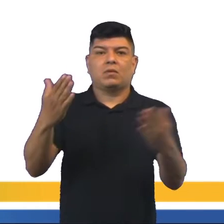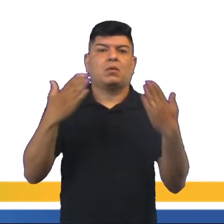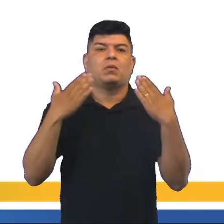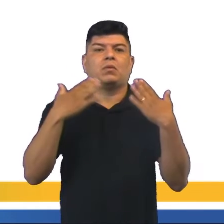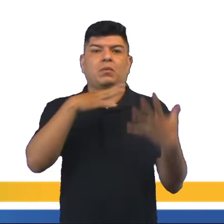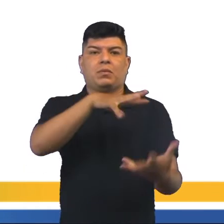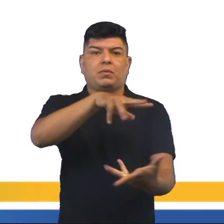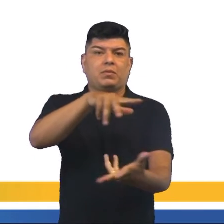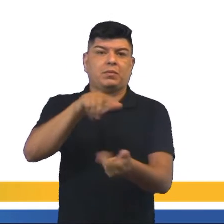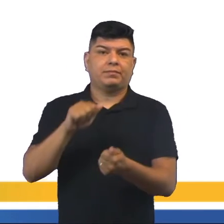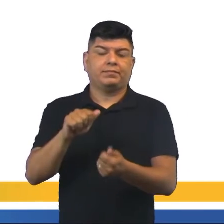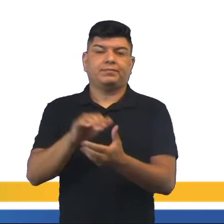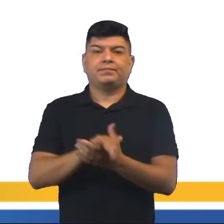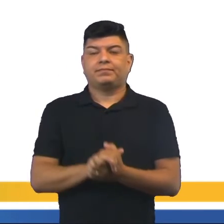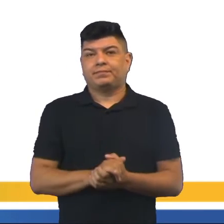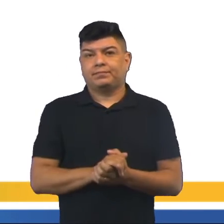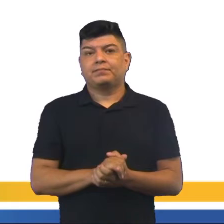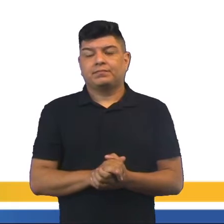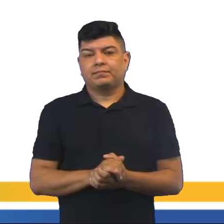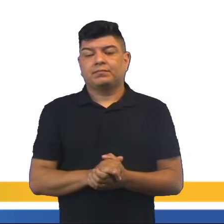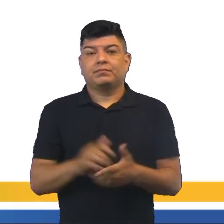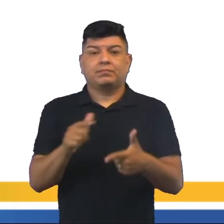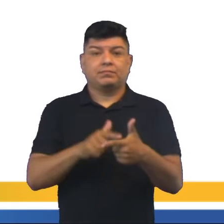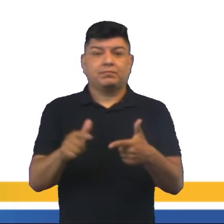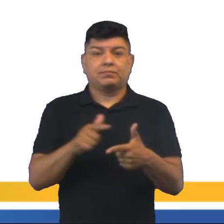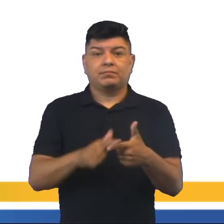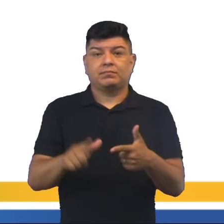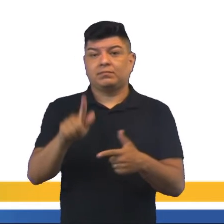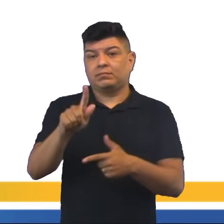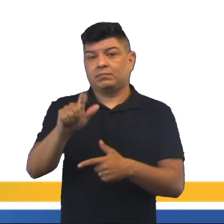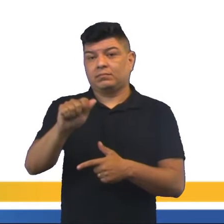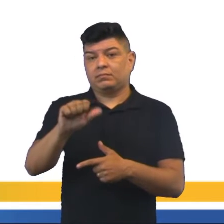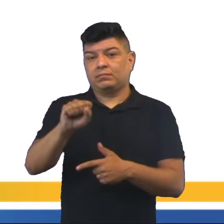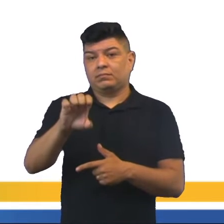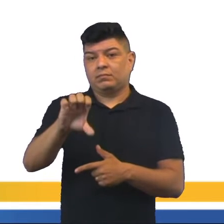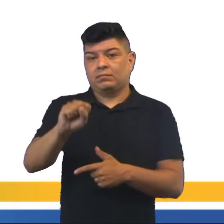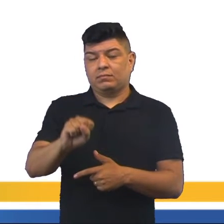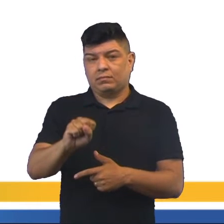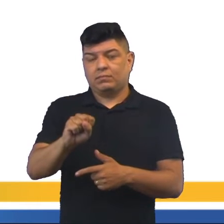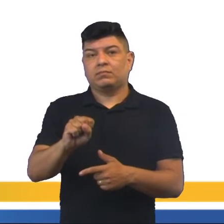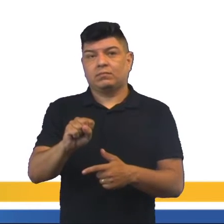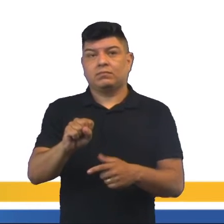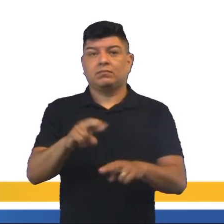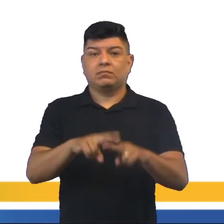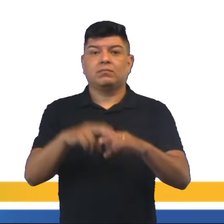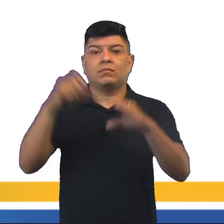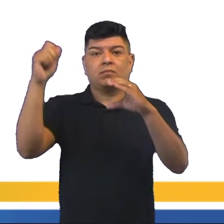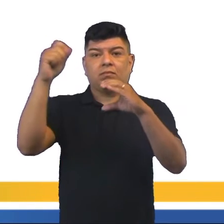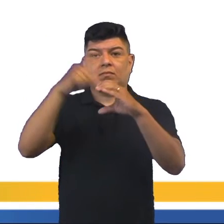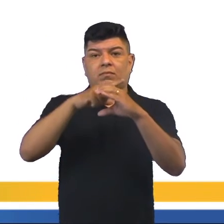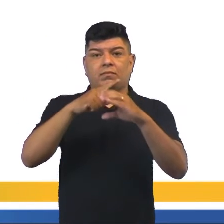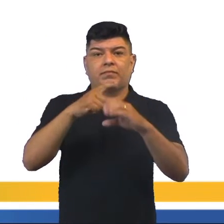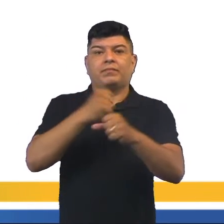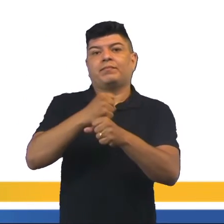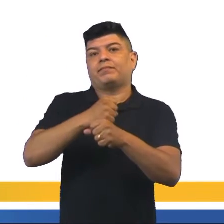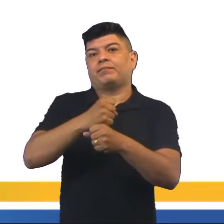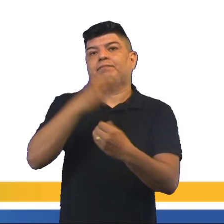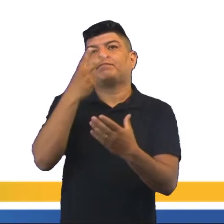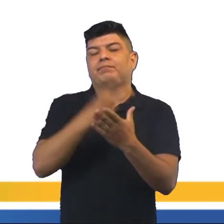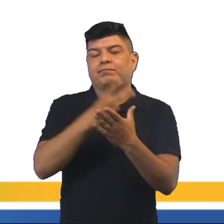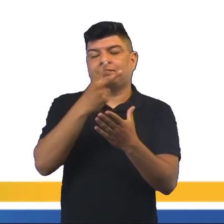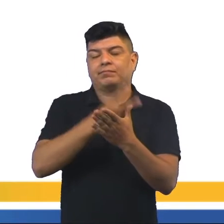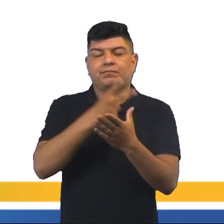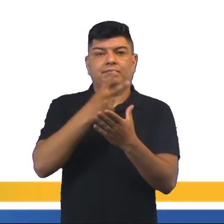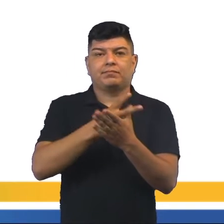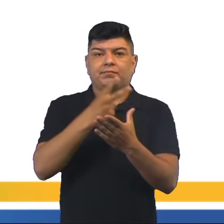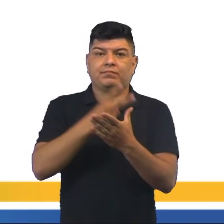aquecimento global, ou seja, os gases que provocam o efeito estufa. Aí todo ano a gente sabe que é a mesma coisa. Eles criaram um lance aí